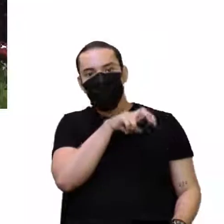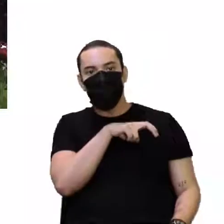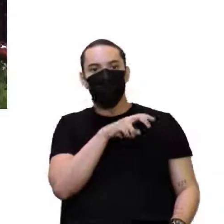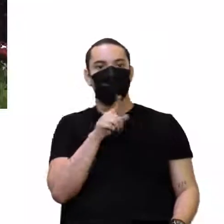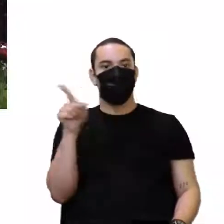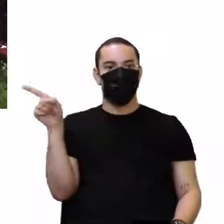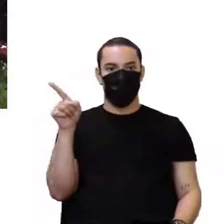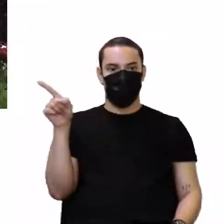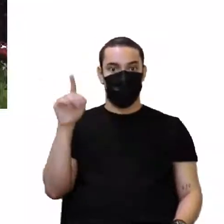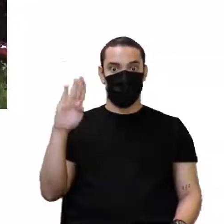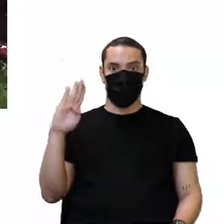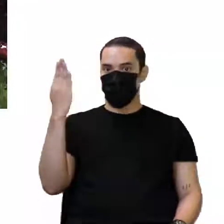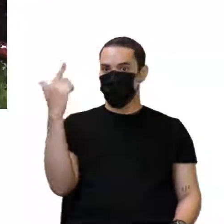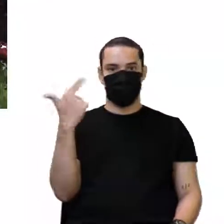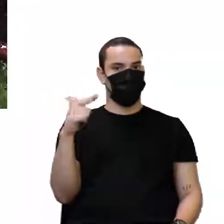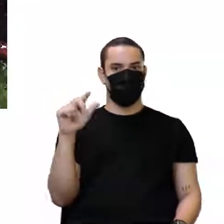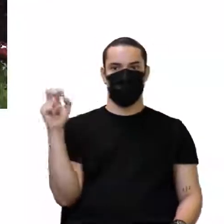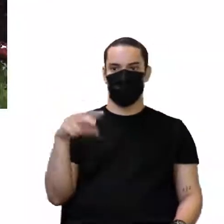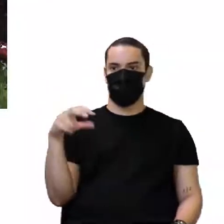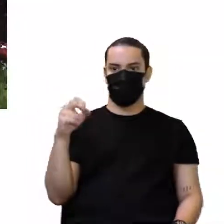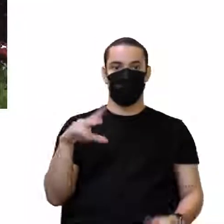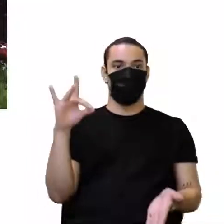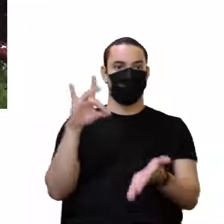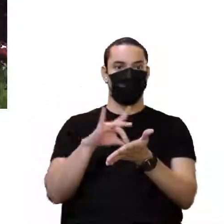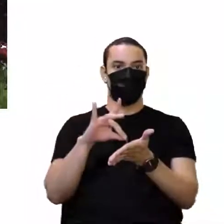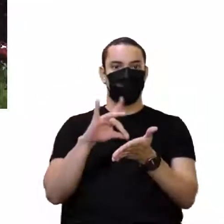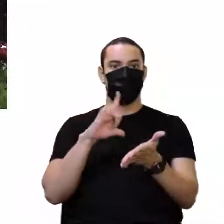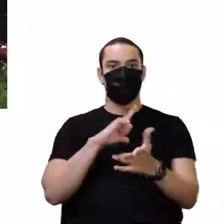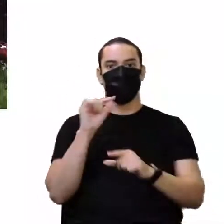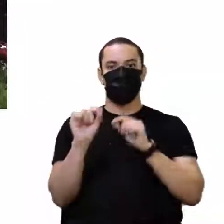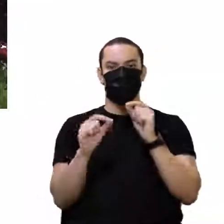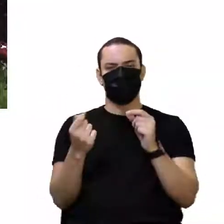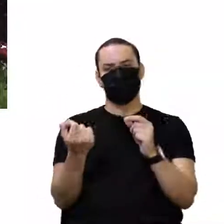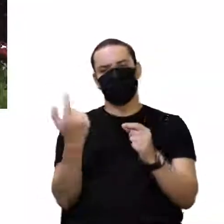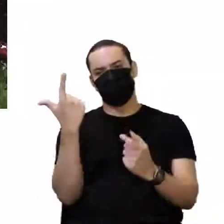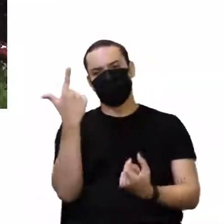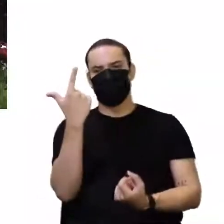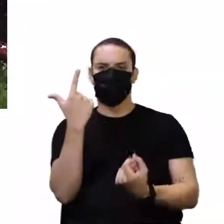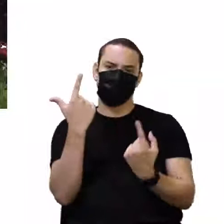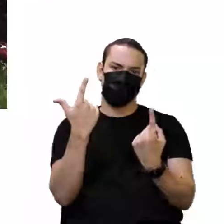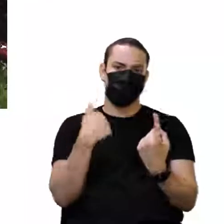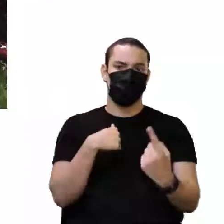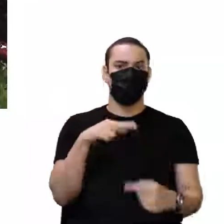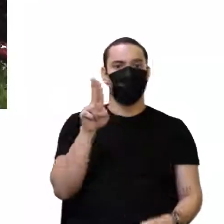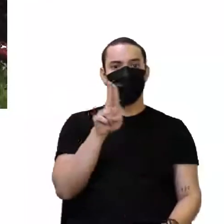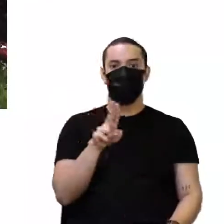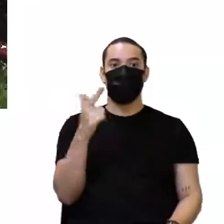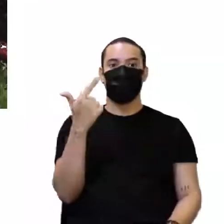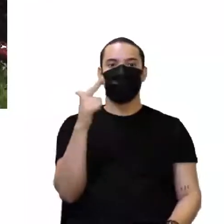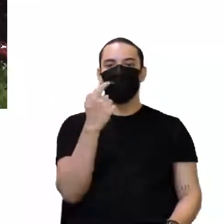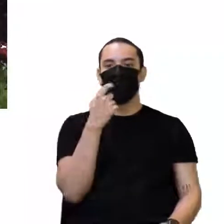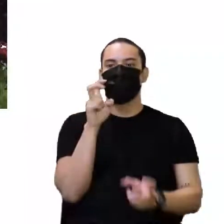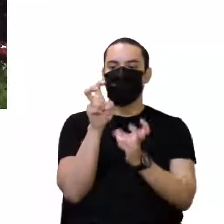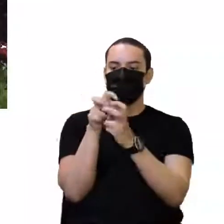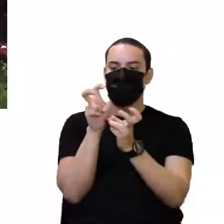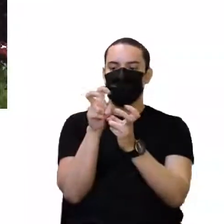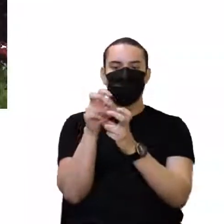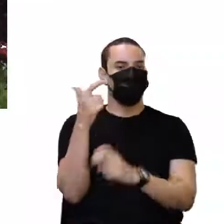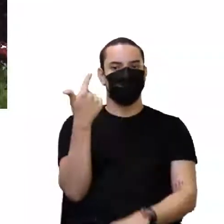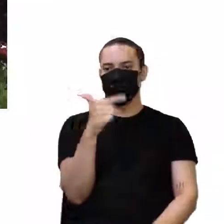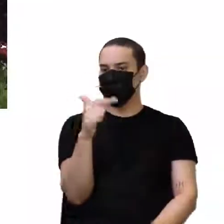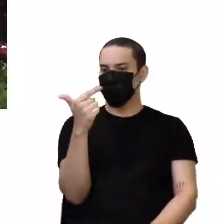possui veneno, a falsa, né? Na verdade, possui mais raramente, consegue utilizar. Ela não tem dentes, tá?